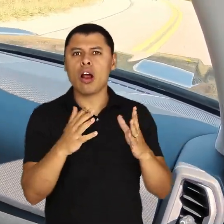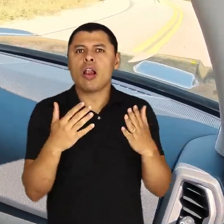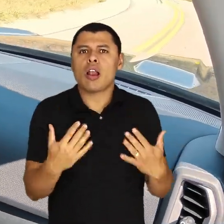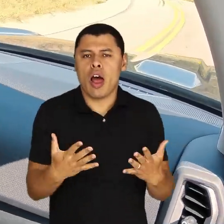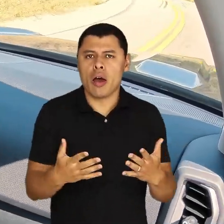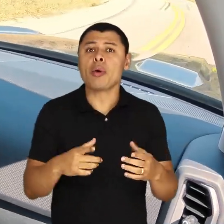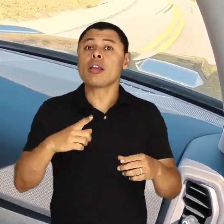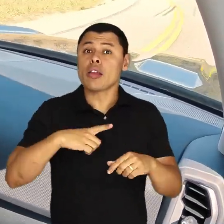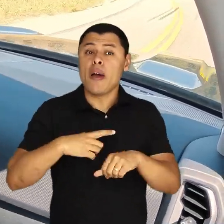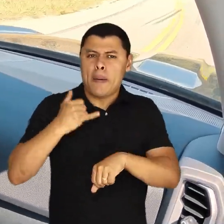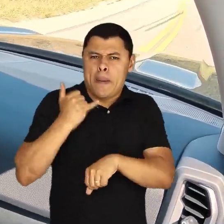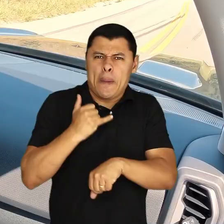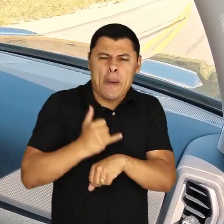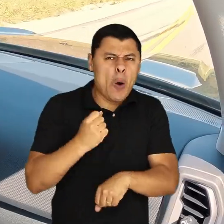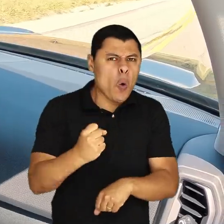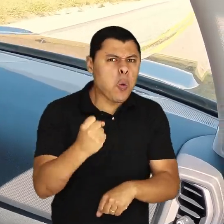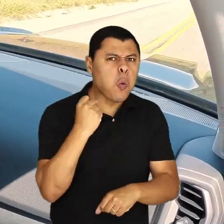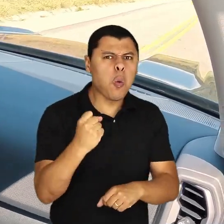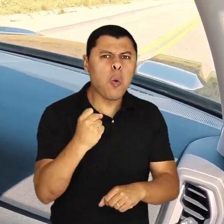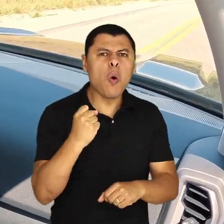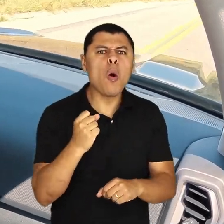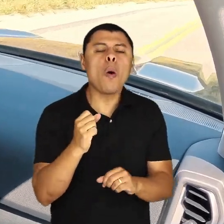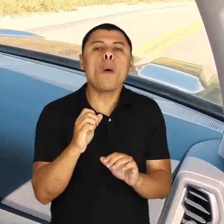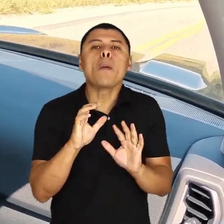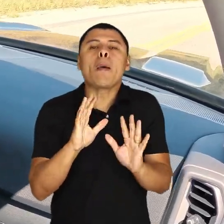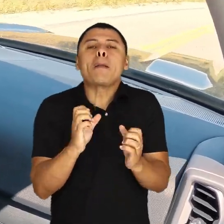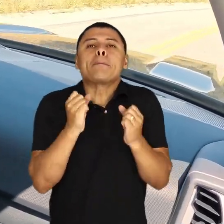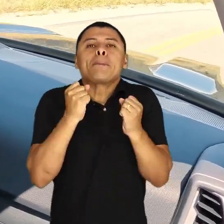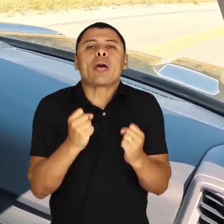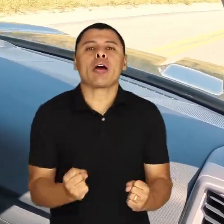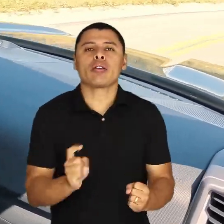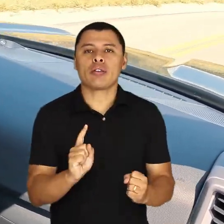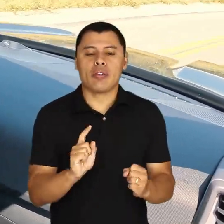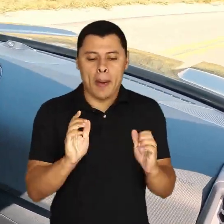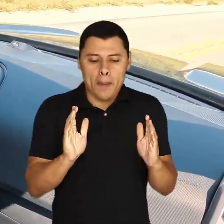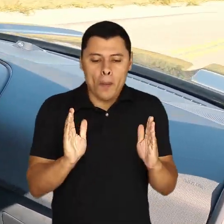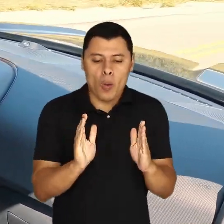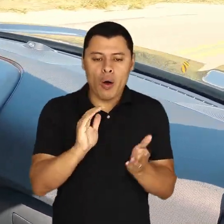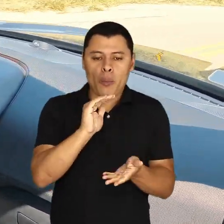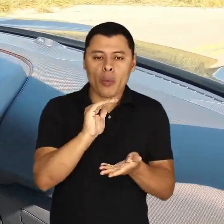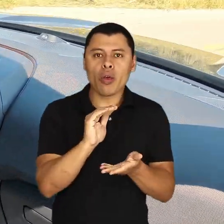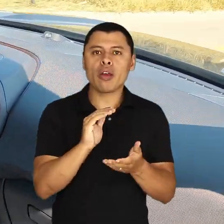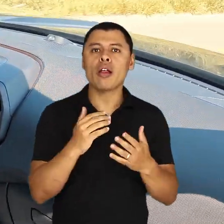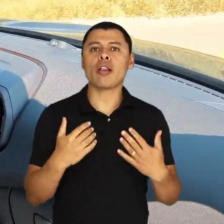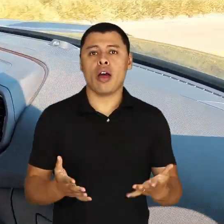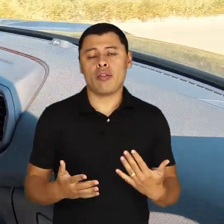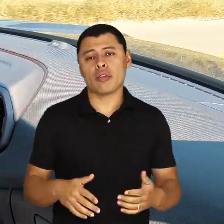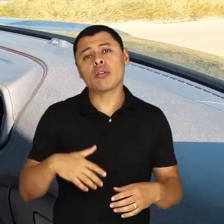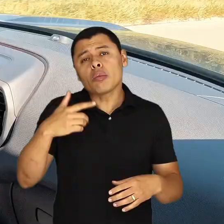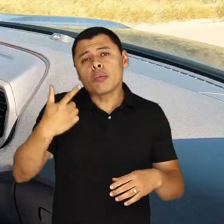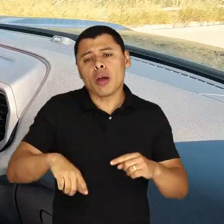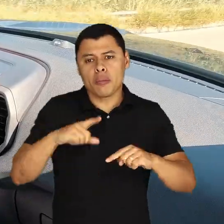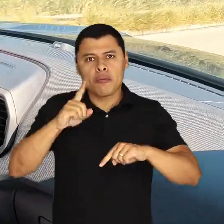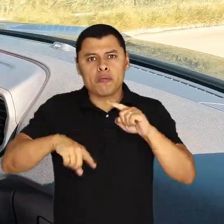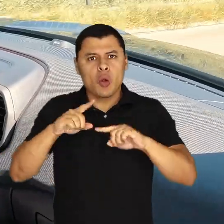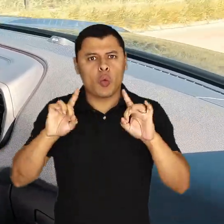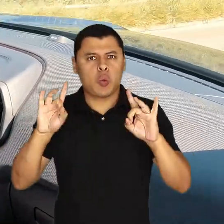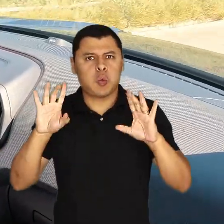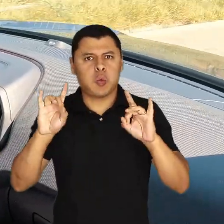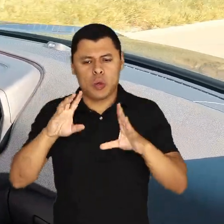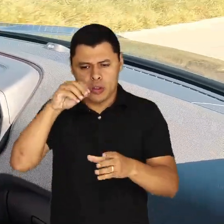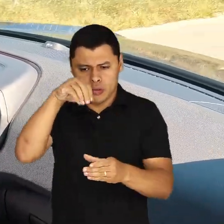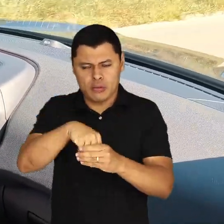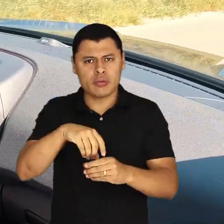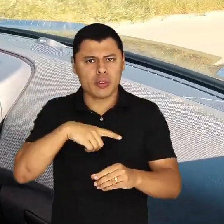então é uma plataforma com muito aço de alta resistência, então ela consegue ser mais enxuta. E aqui a gente tem emprego de